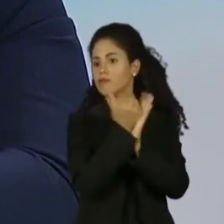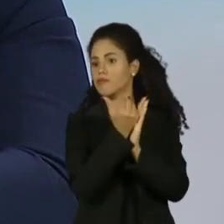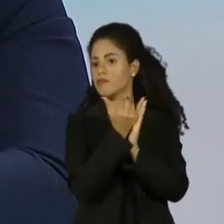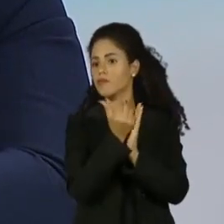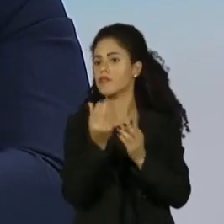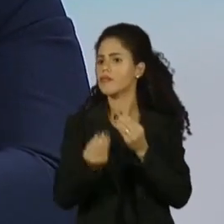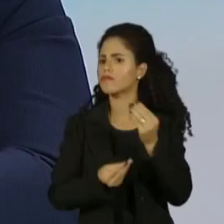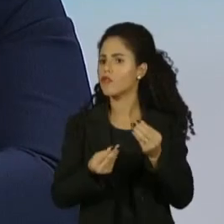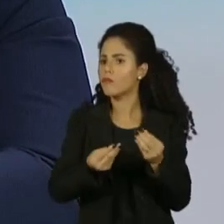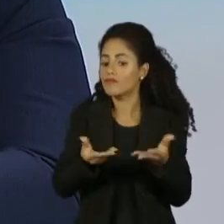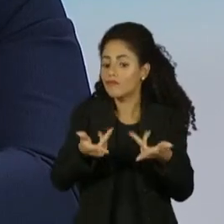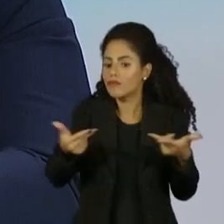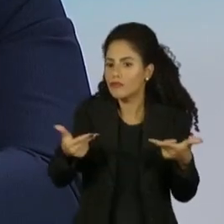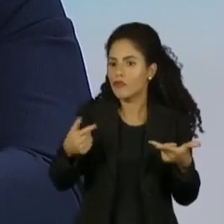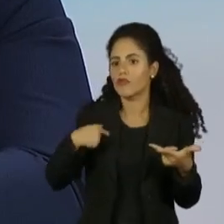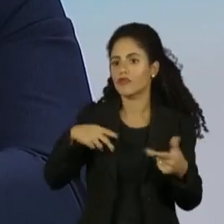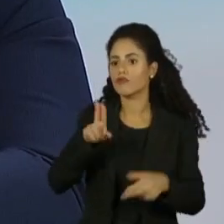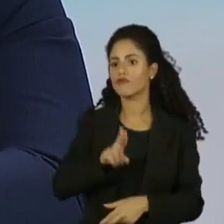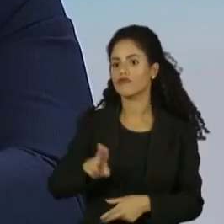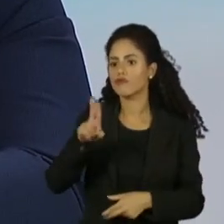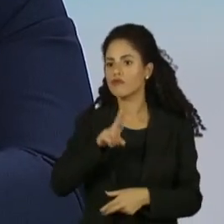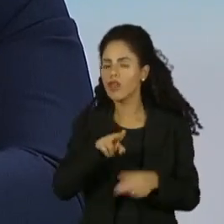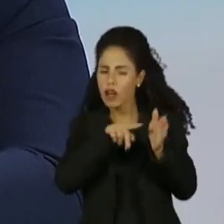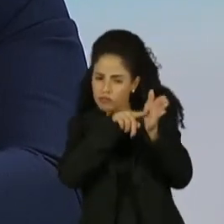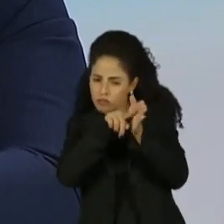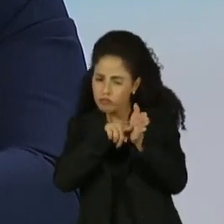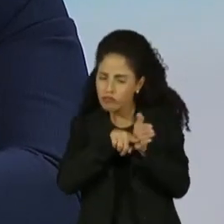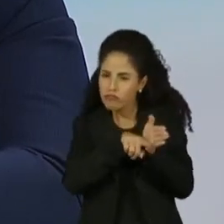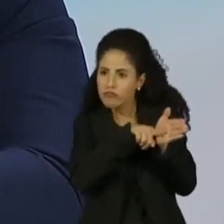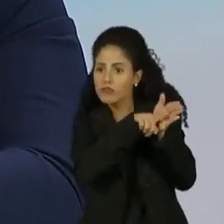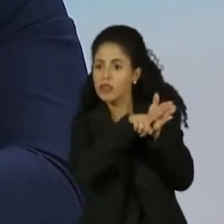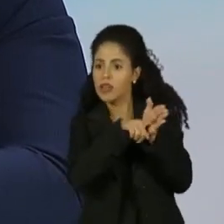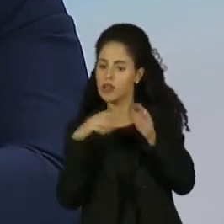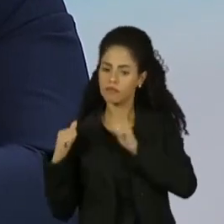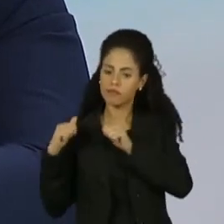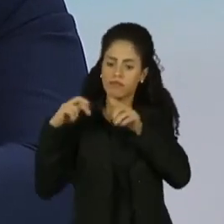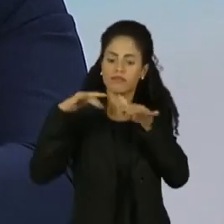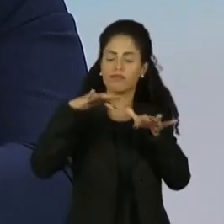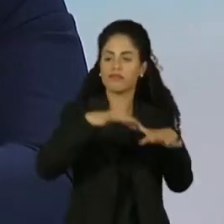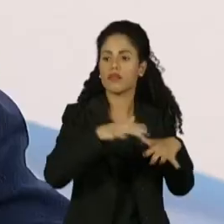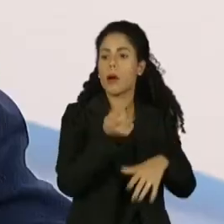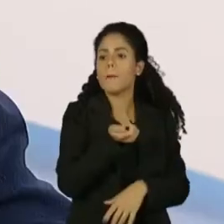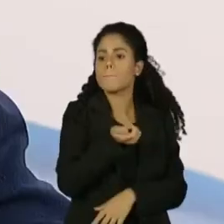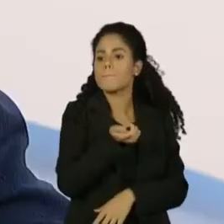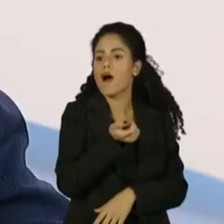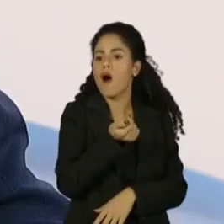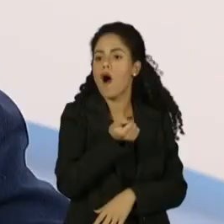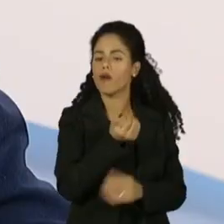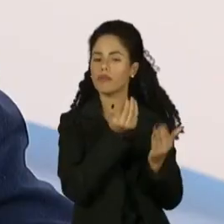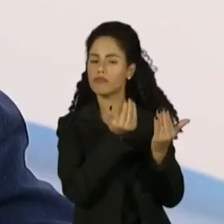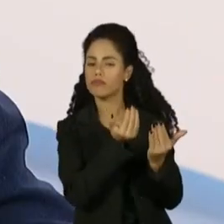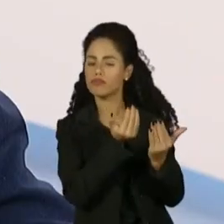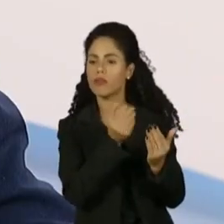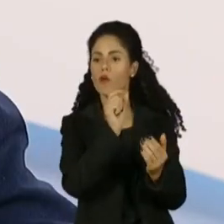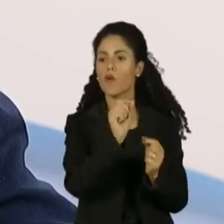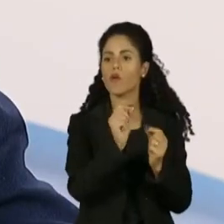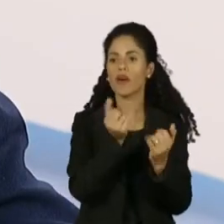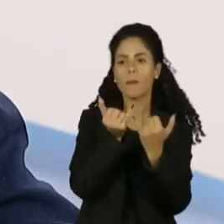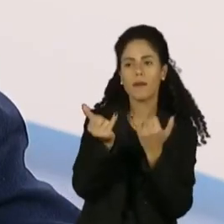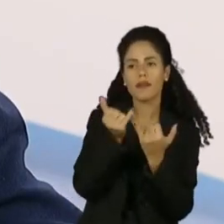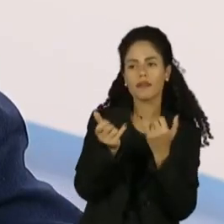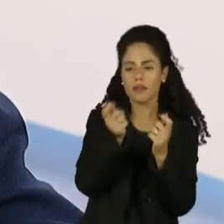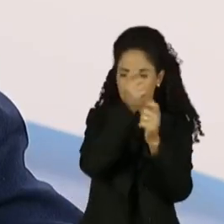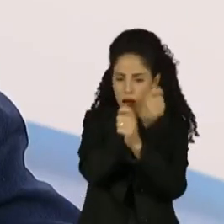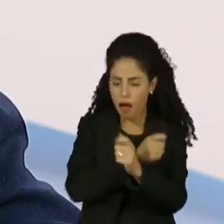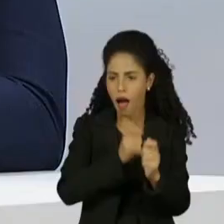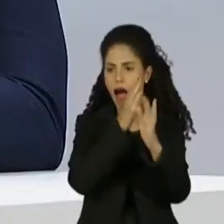de Atividades de Inteligência do Congresso, a SECAI, se reuniu pouco desde que as primeiras suspeitas de uma estrutura paralela de